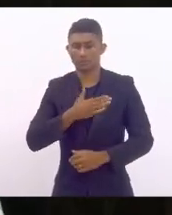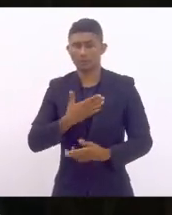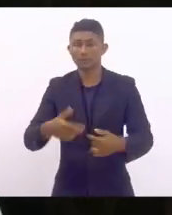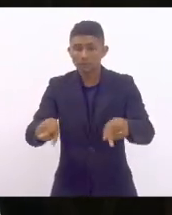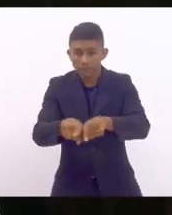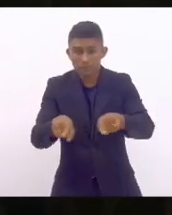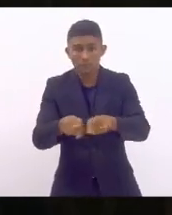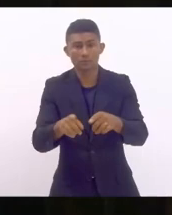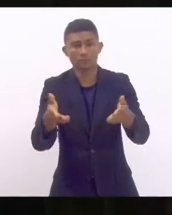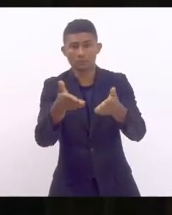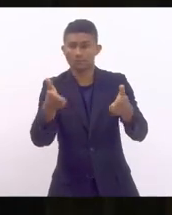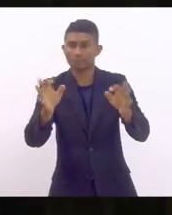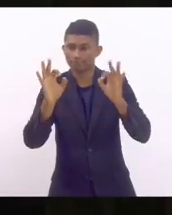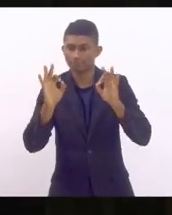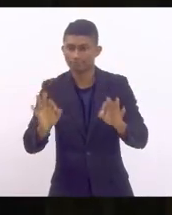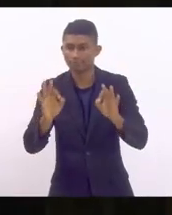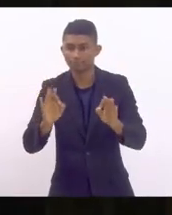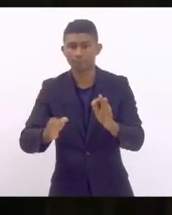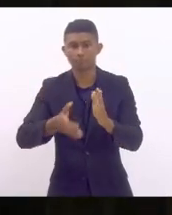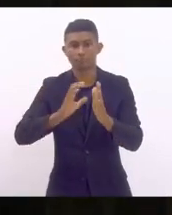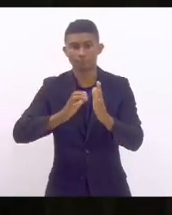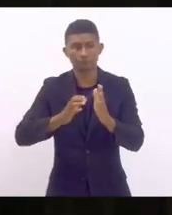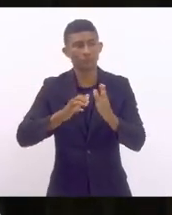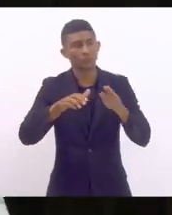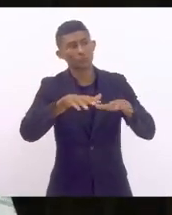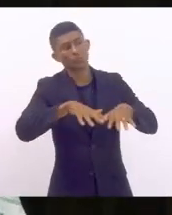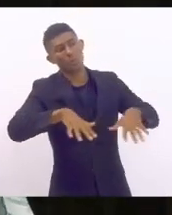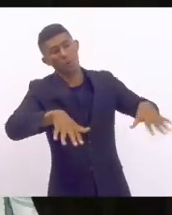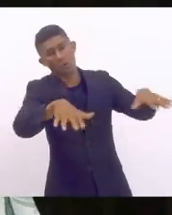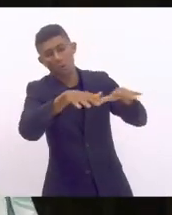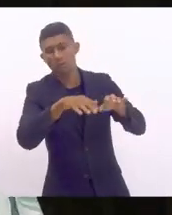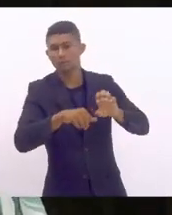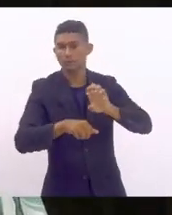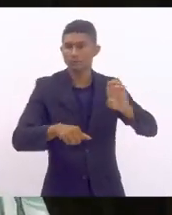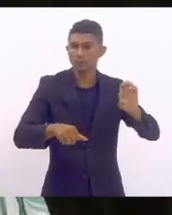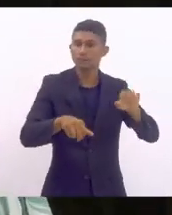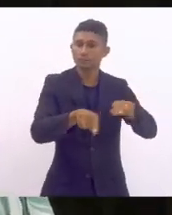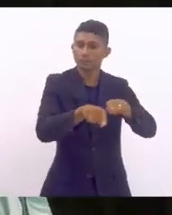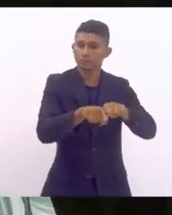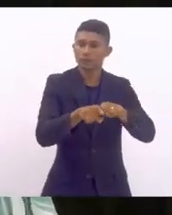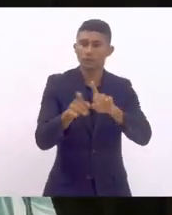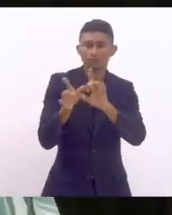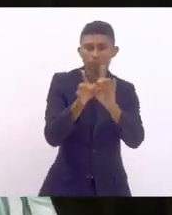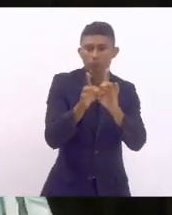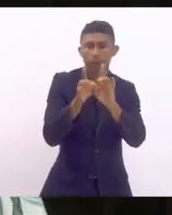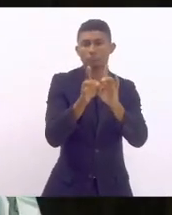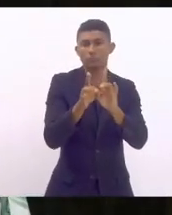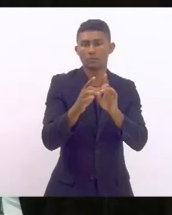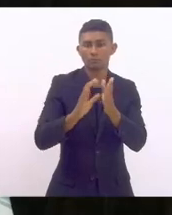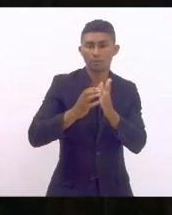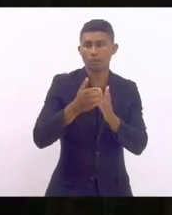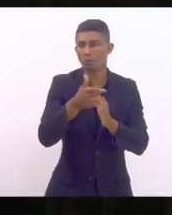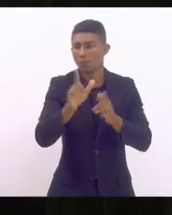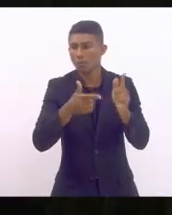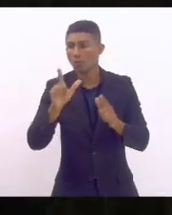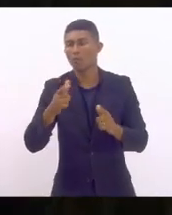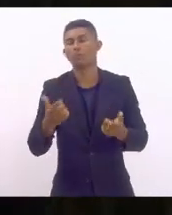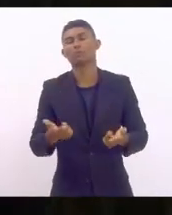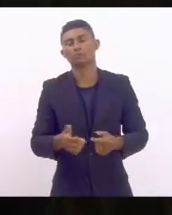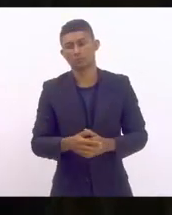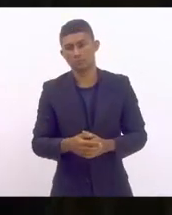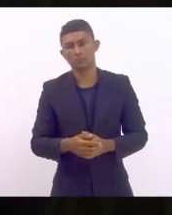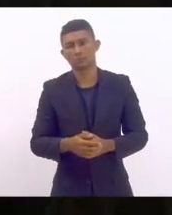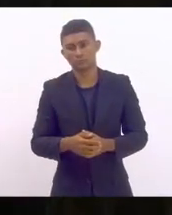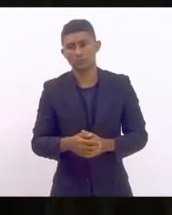que vocês contaram com toda a bancada de oposição e com grandes Aliados também nas outras bancadas que temos